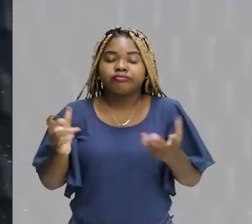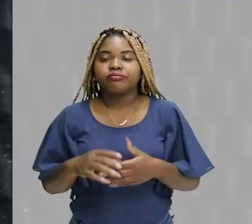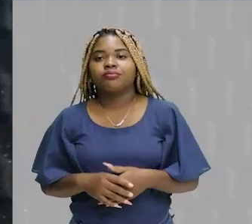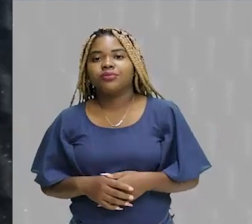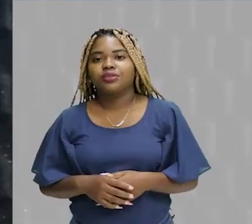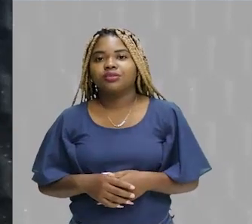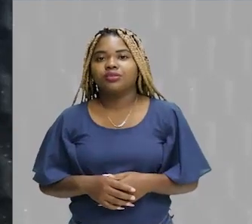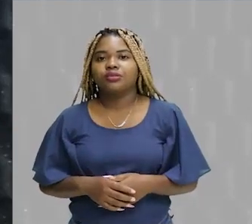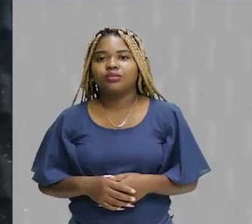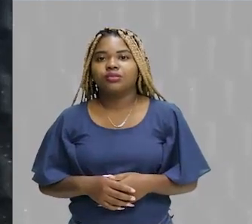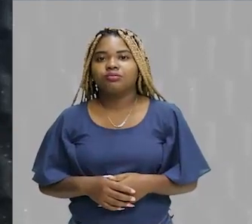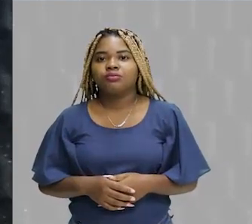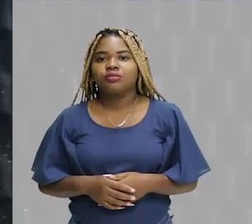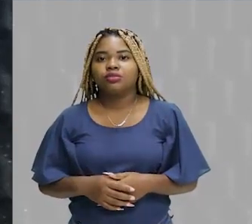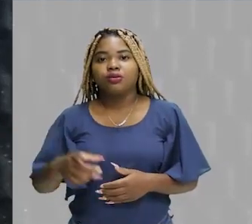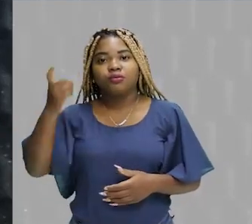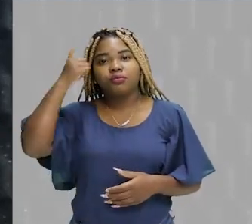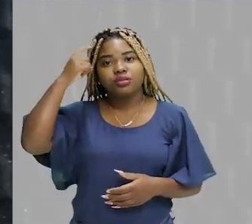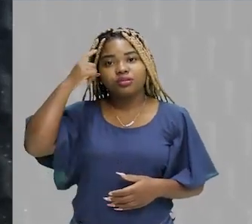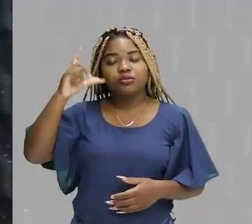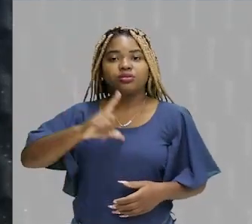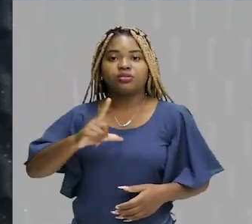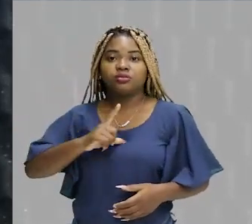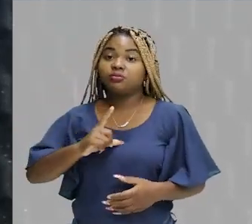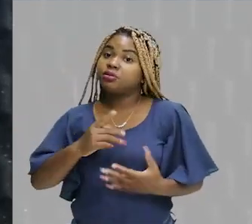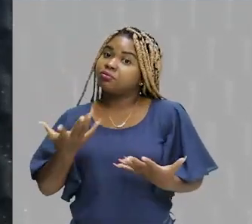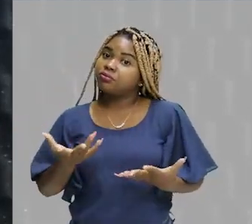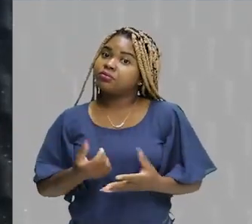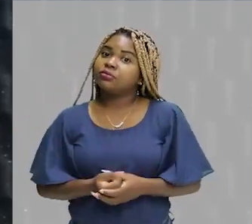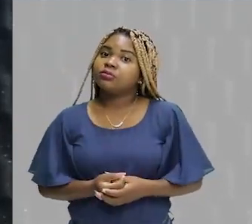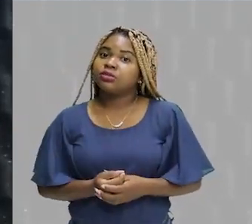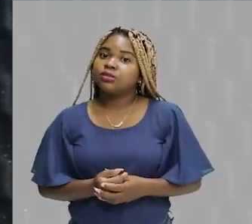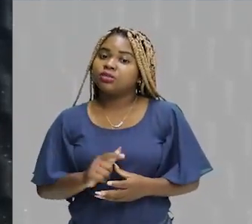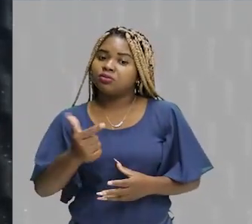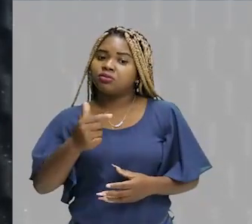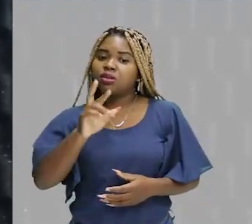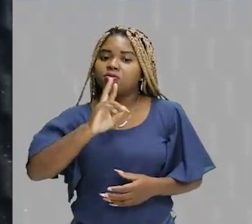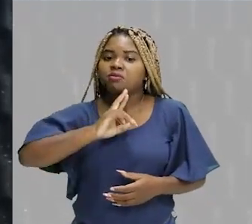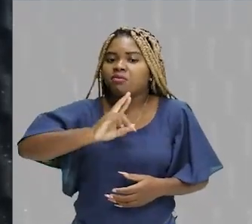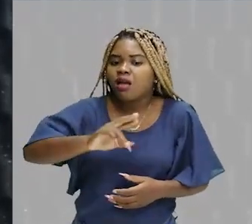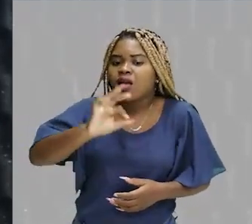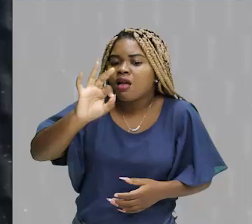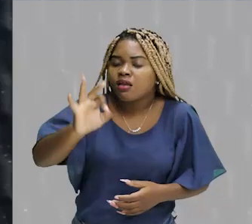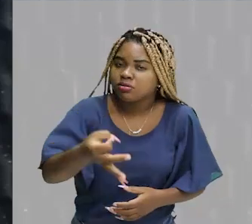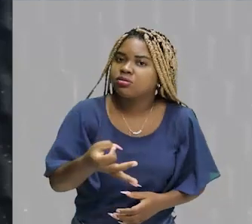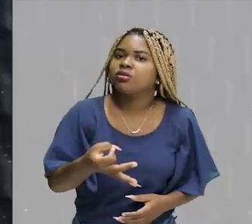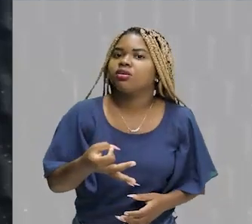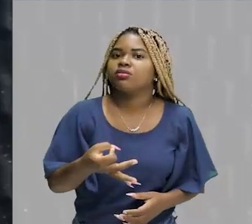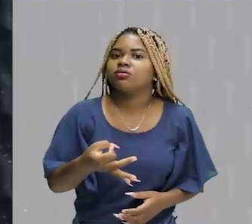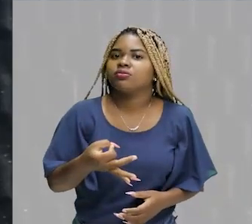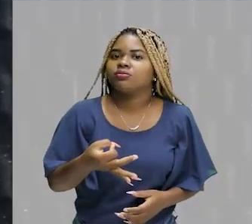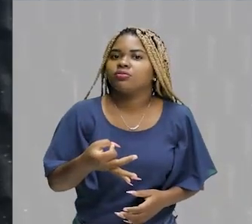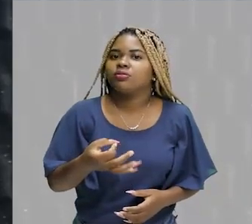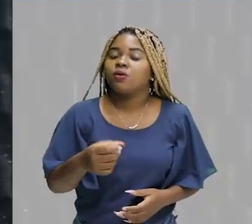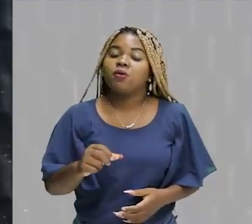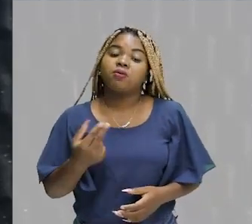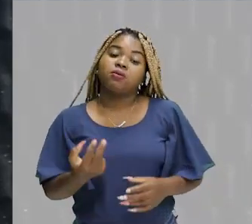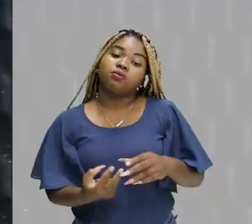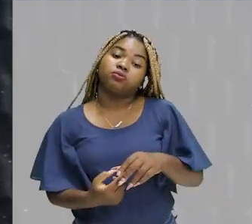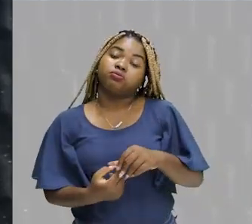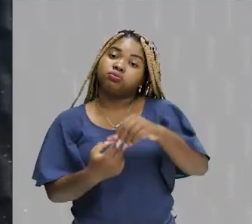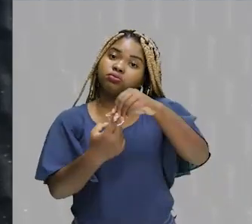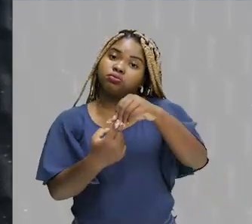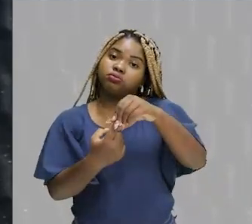a visão que esses pensadores têm. Por isso, não existe uma resposta correta ou uma resposta única para